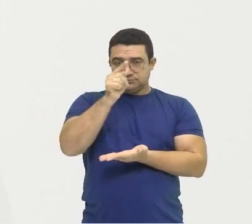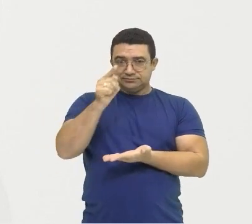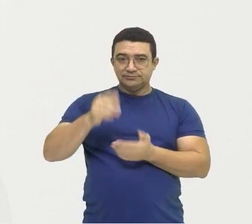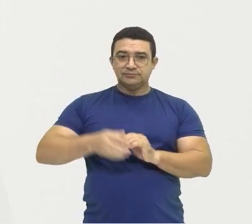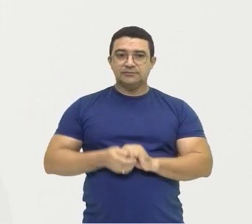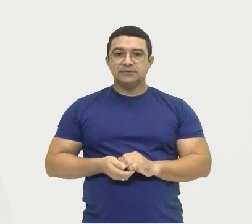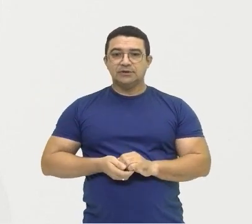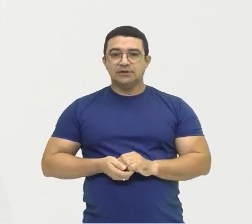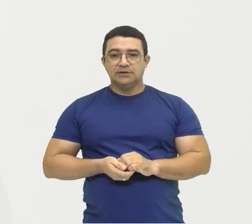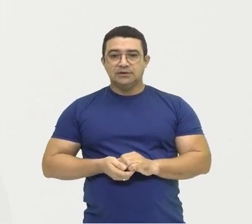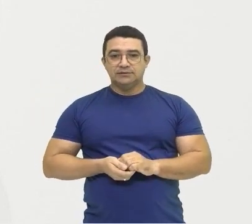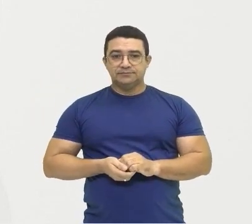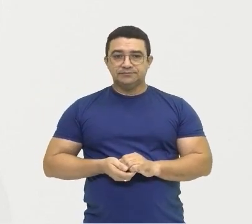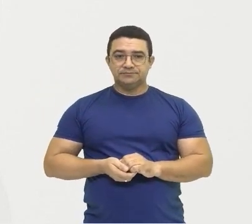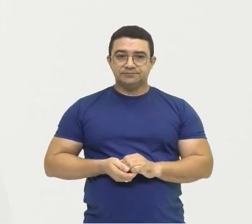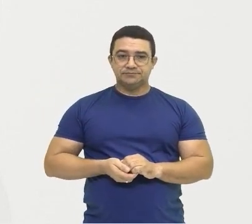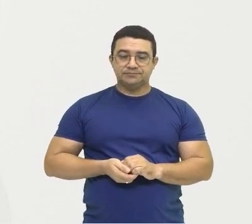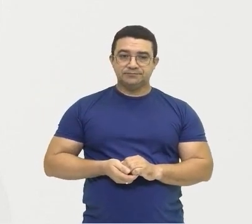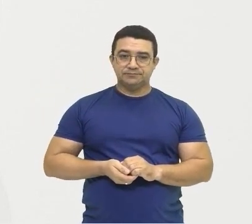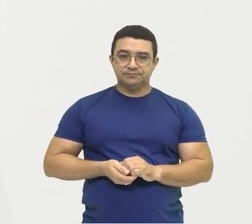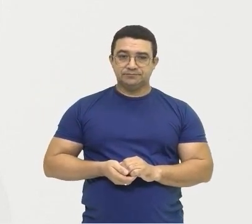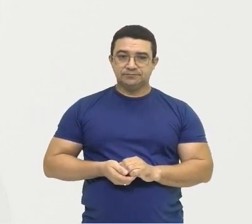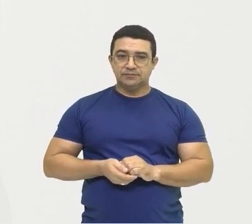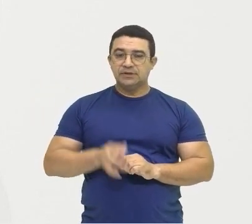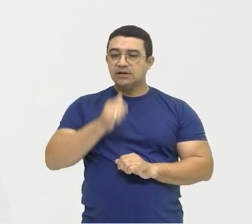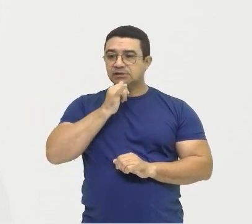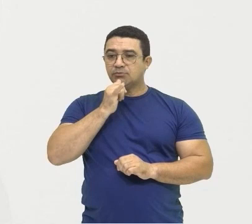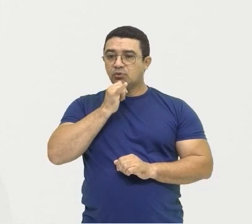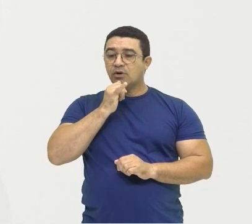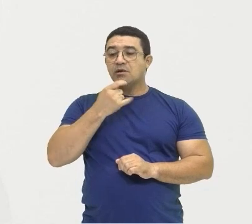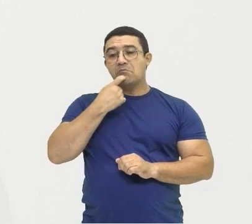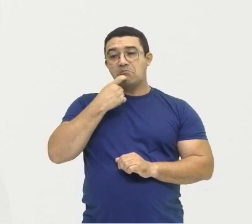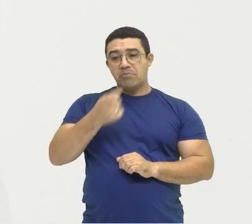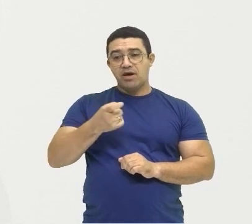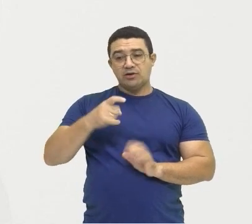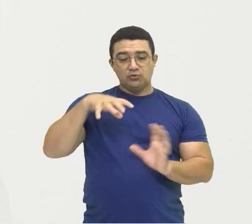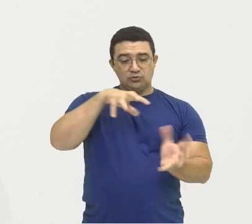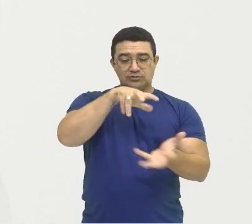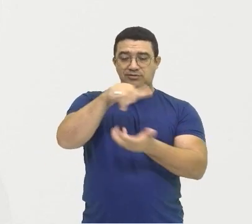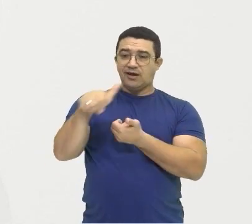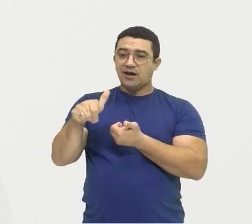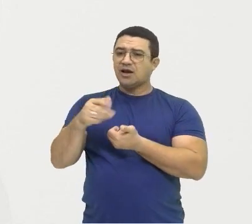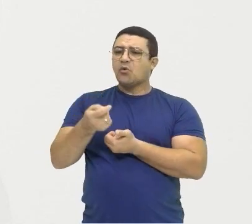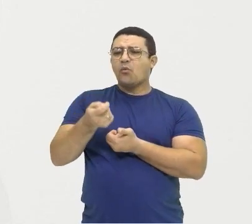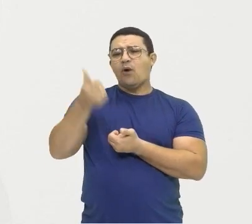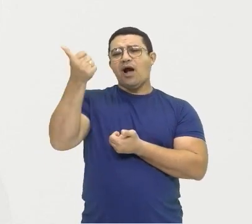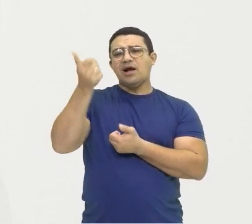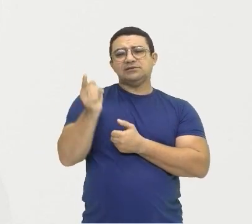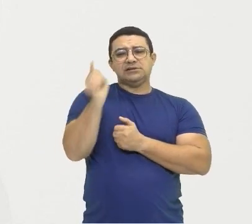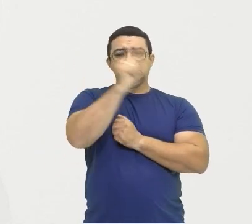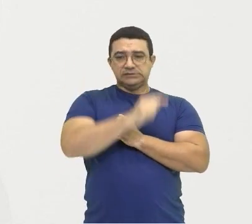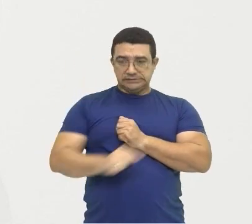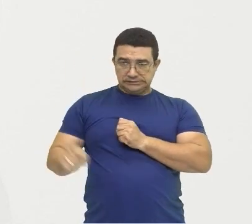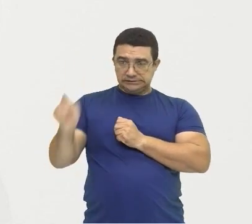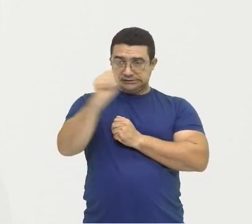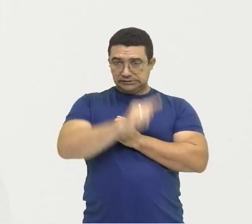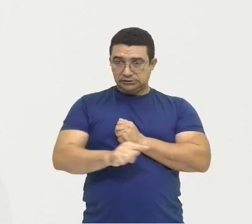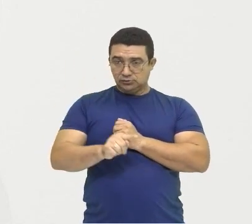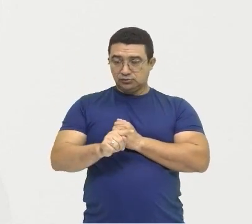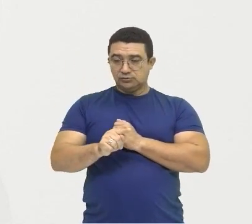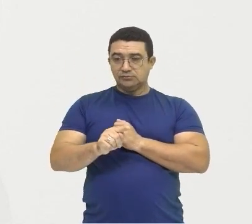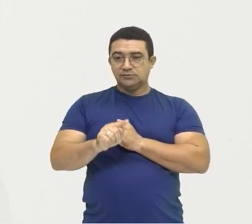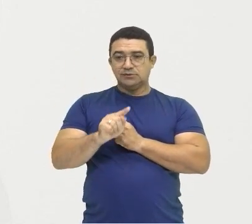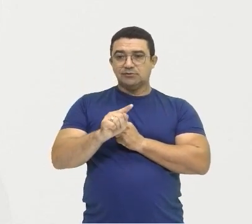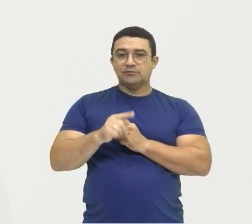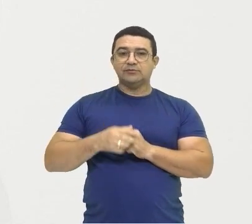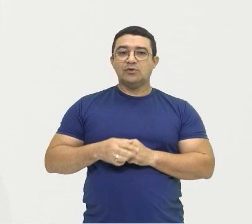por exemplo, ela tem uma excentricidade muito leve. Ela é quase uma circunferência. Então invalida aqui